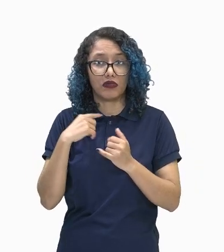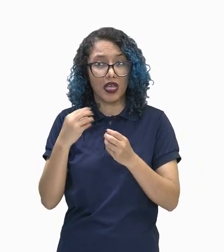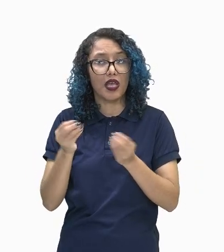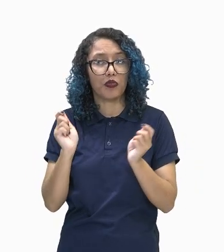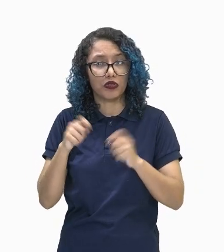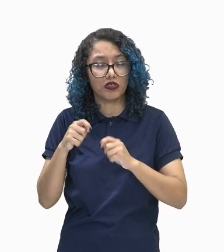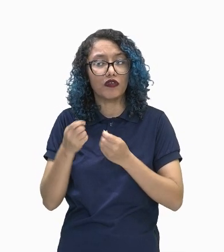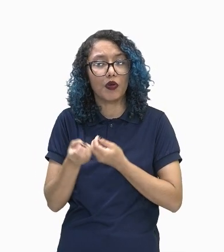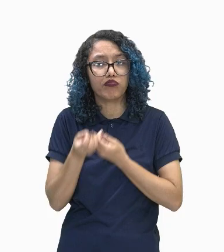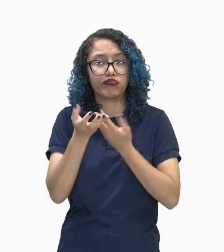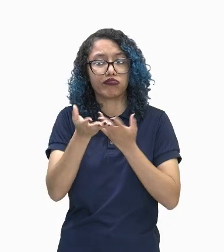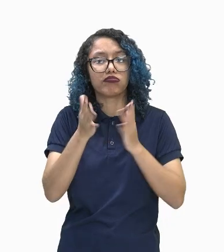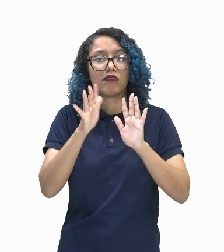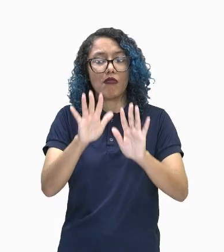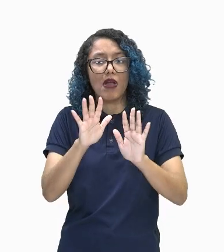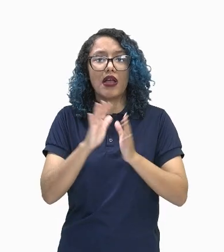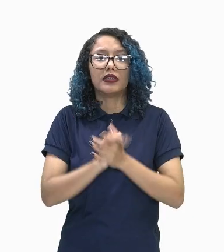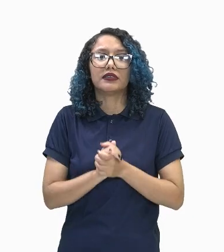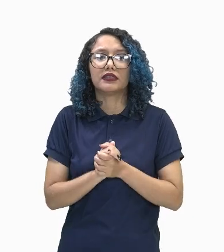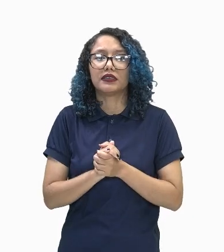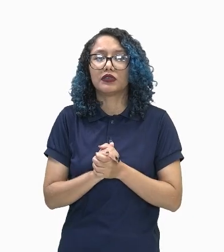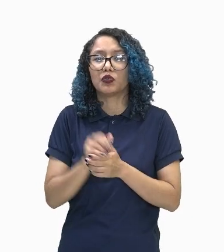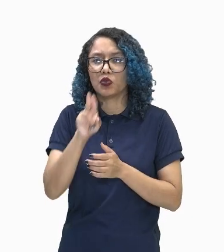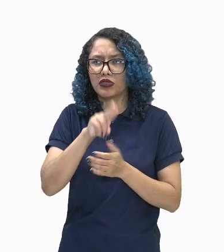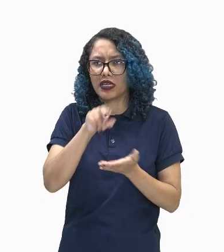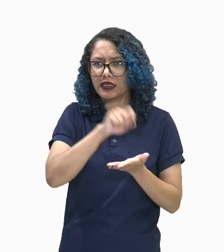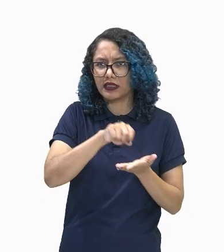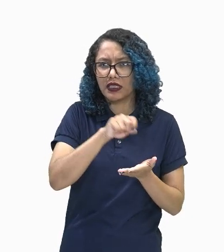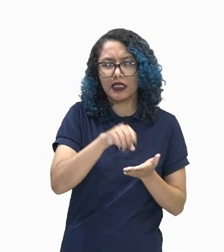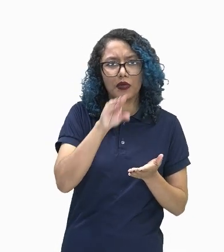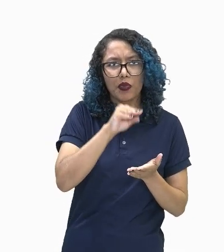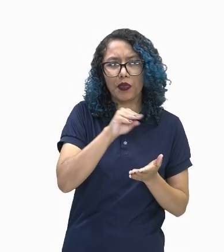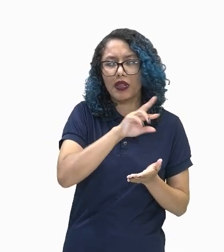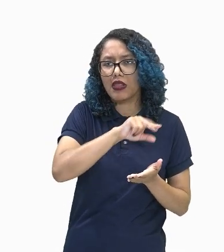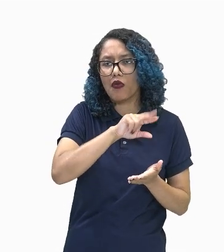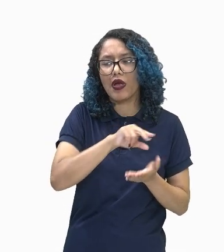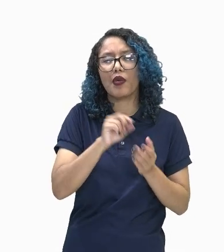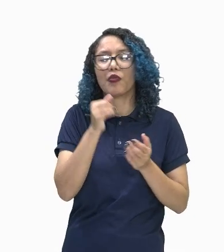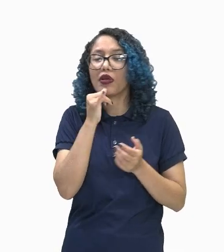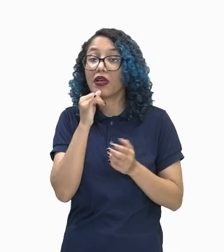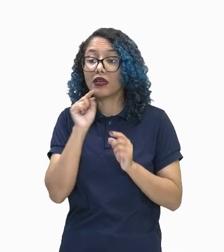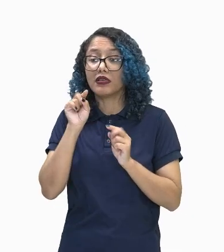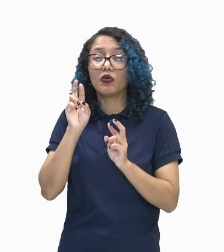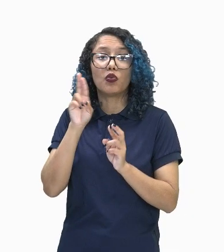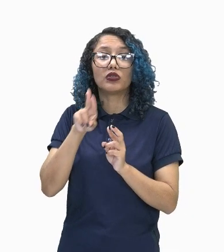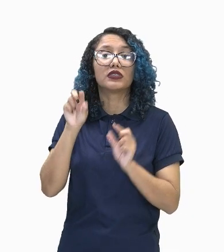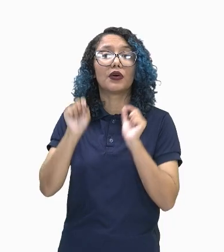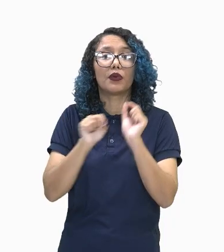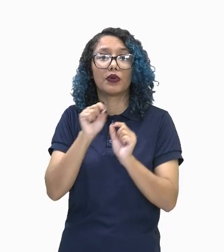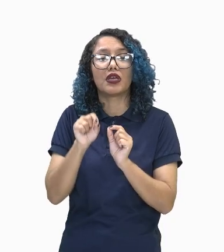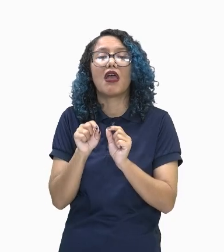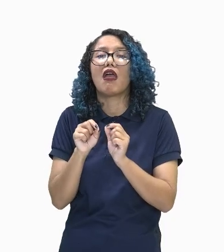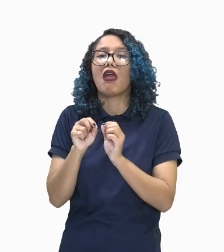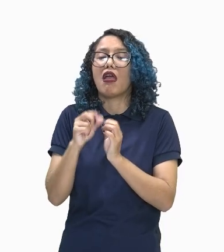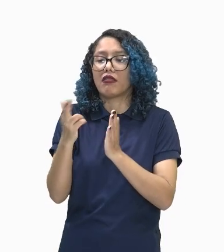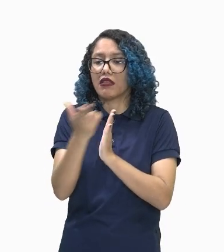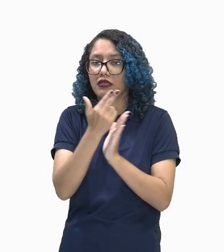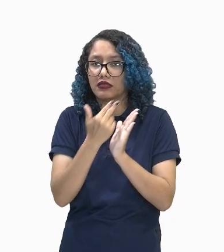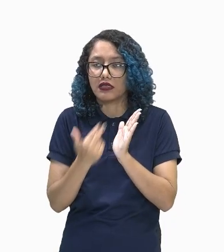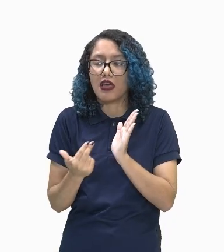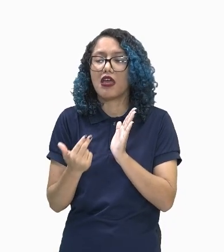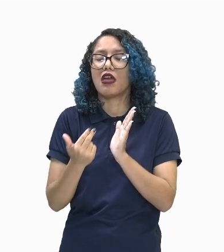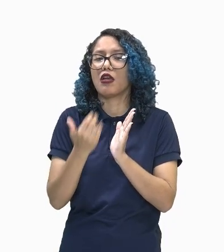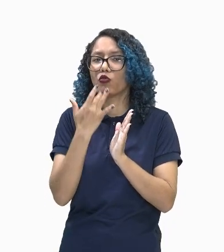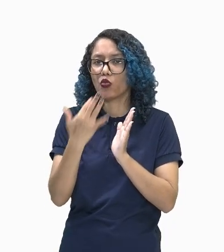não é através da fala nem da escrita, e sim de desenhos, de símbolos, de cores